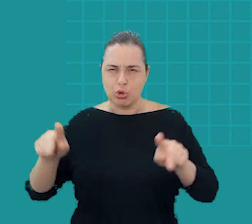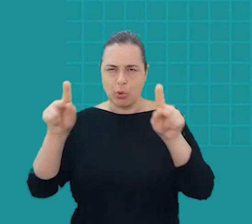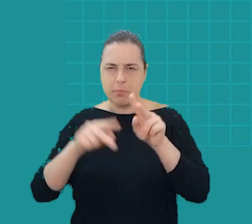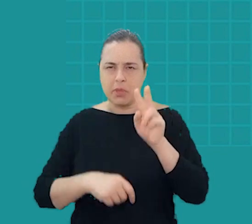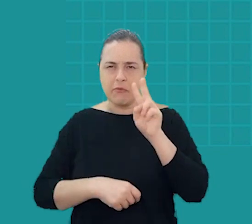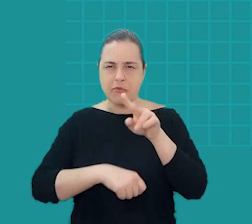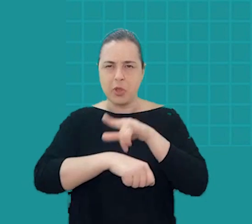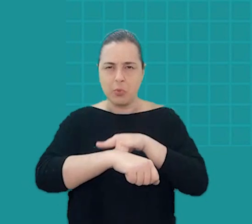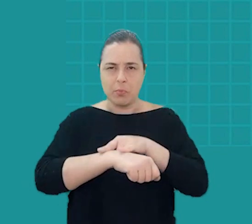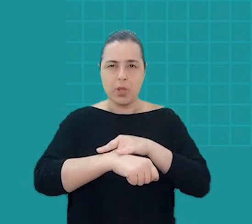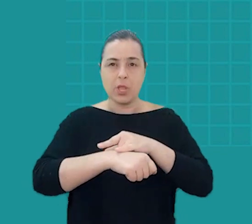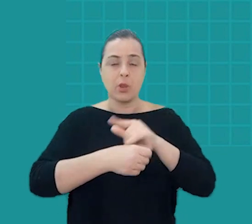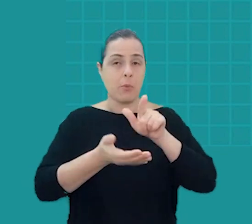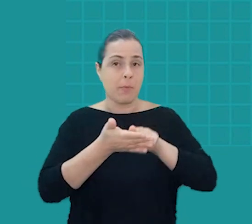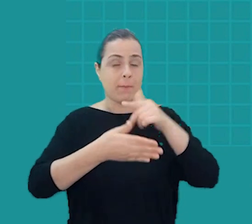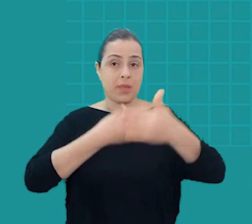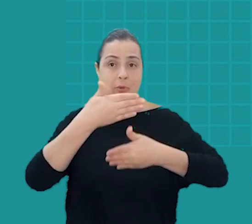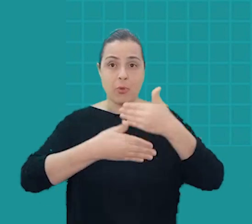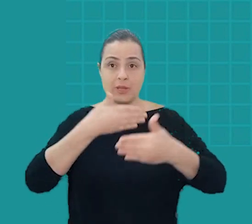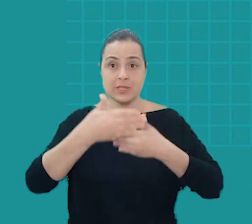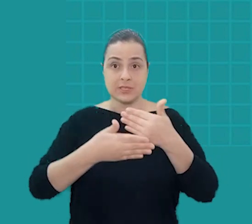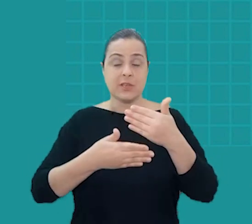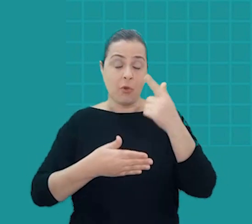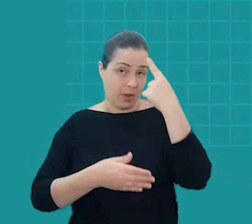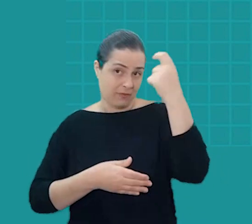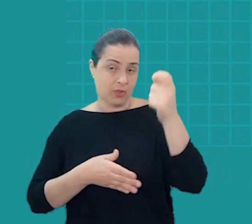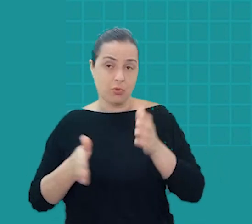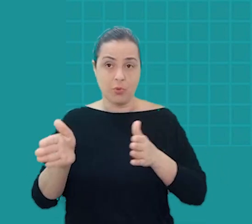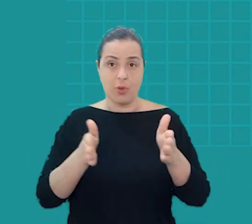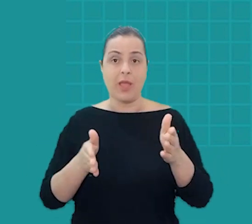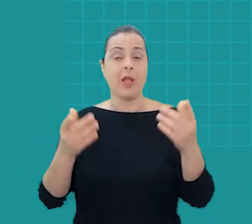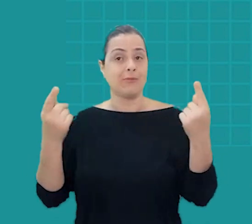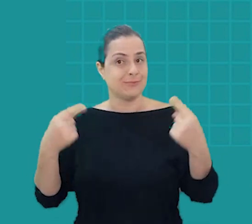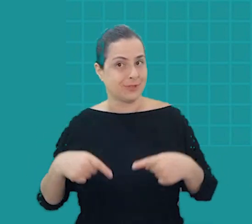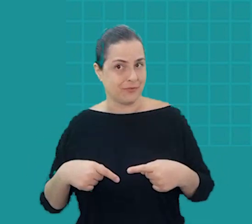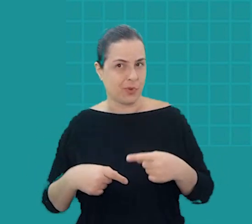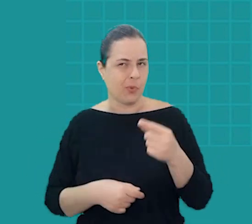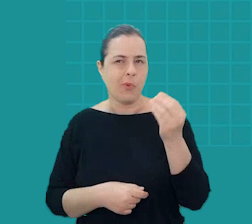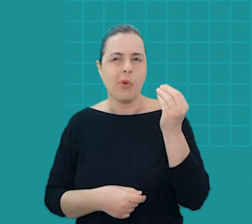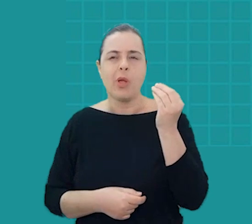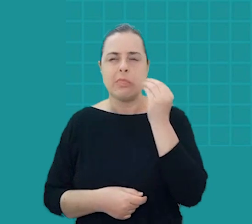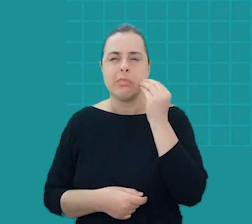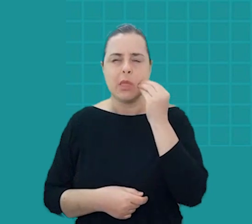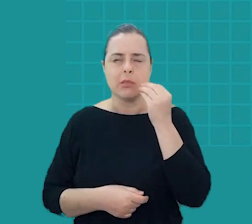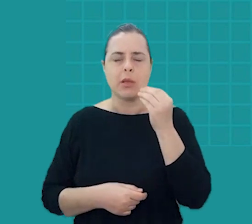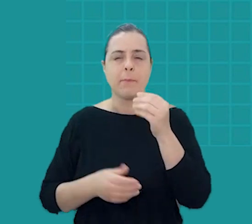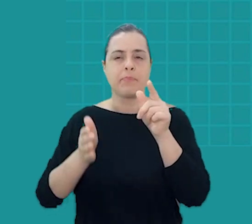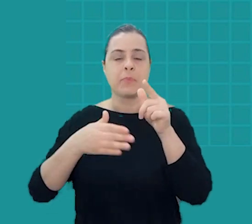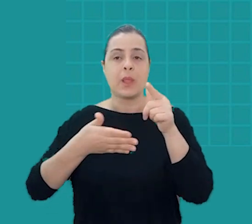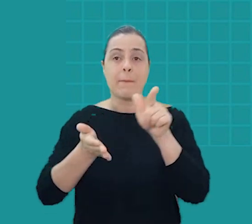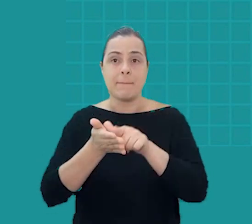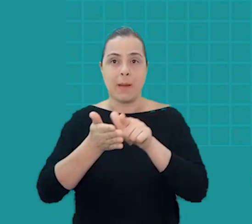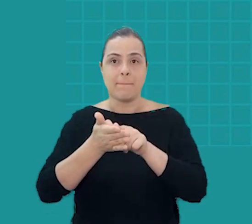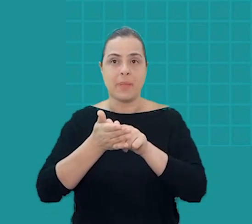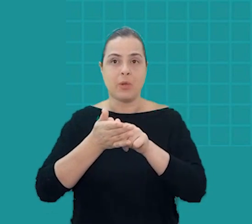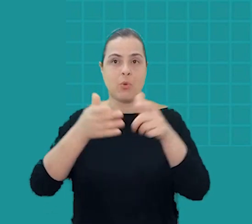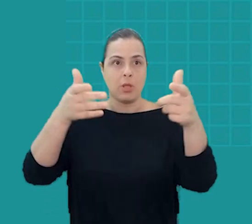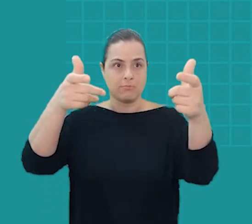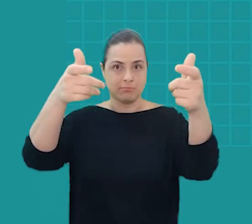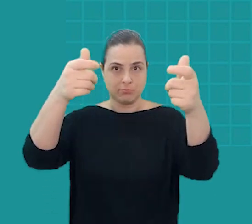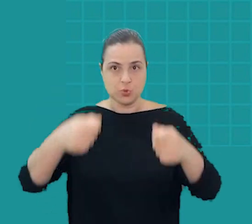num turnover altíssimo, não estão se identificando, justamente porque por falta